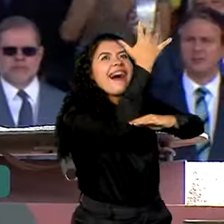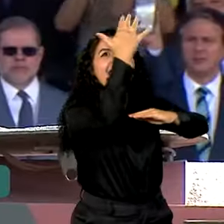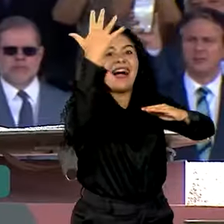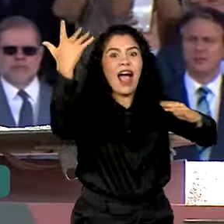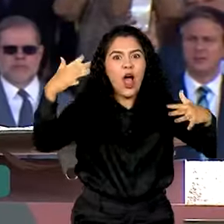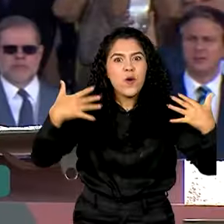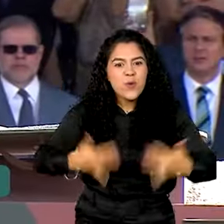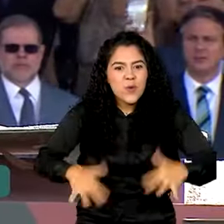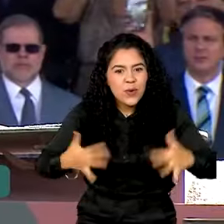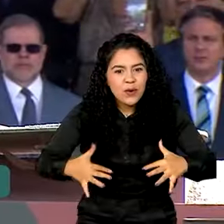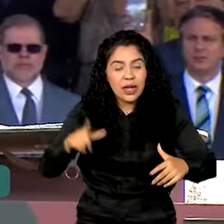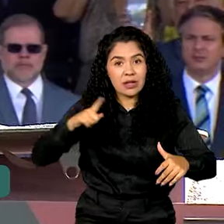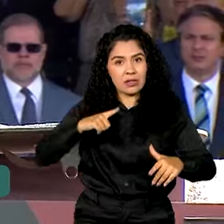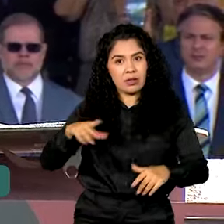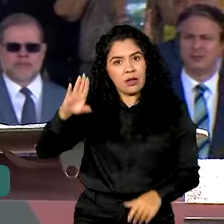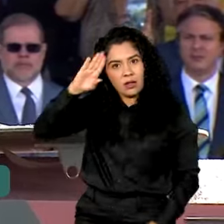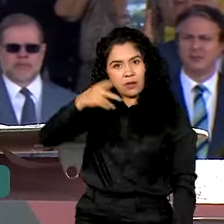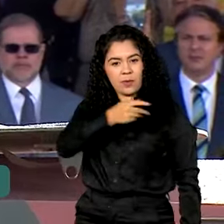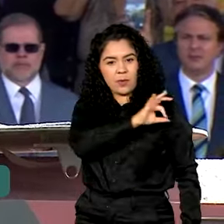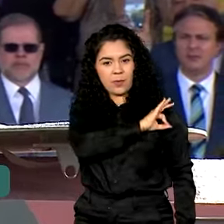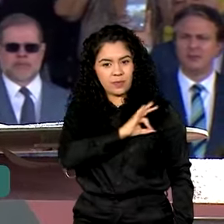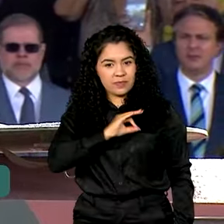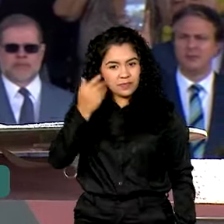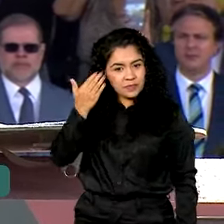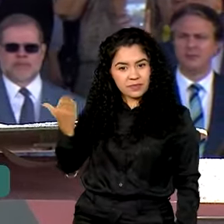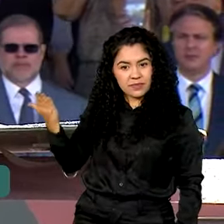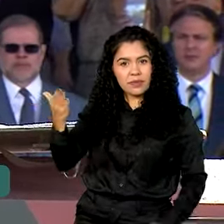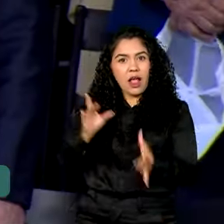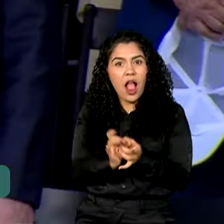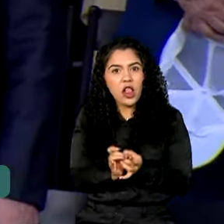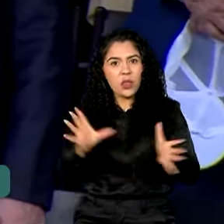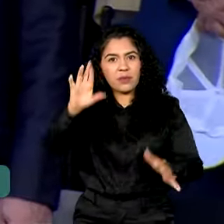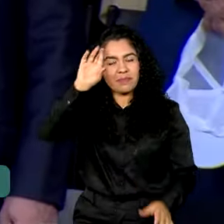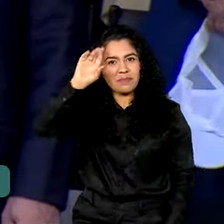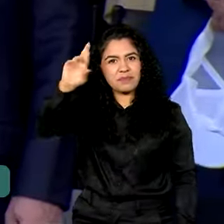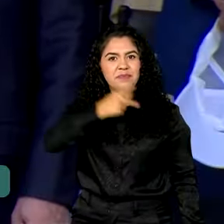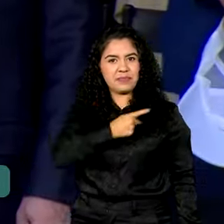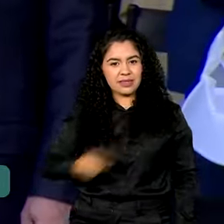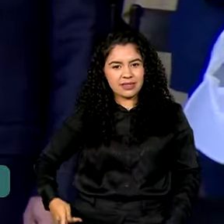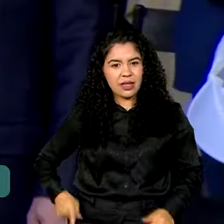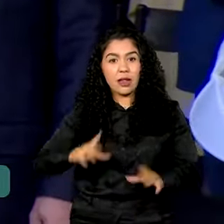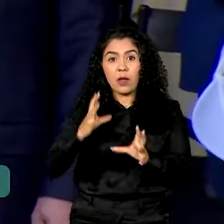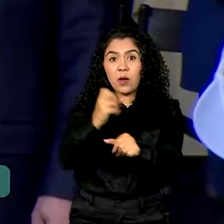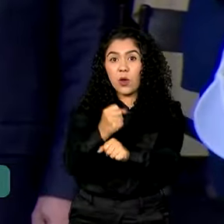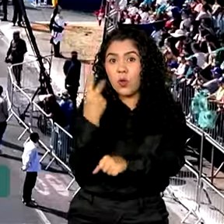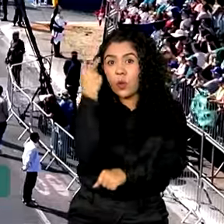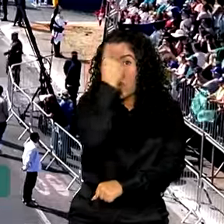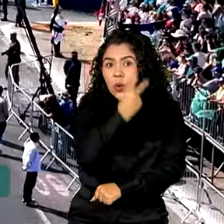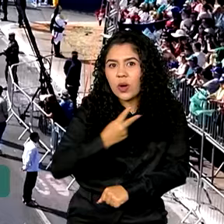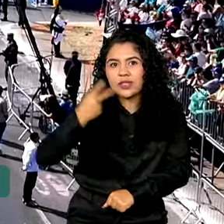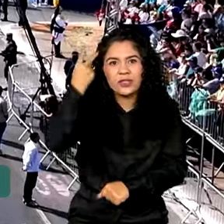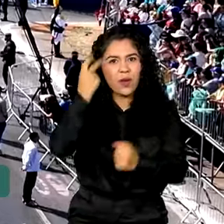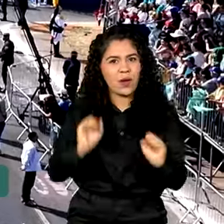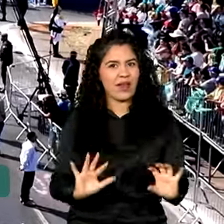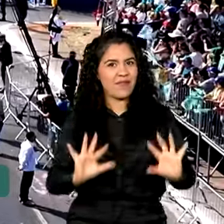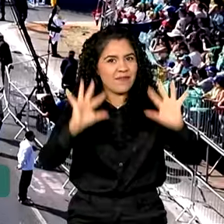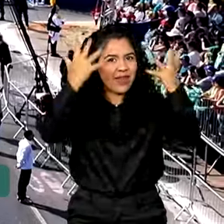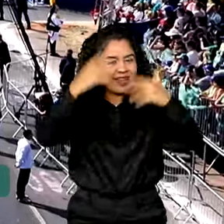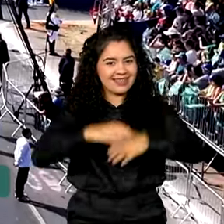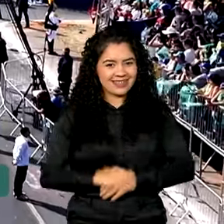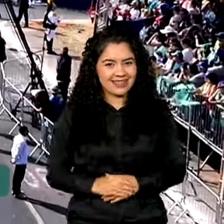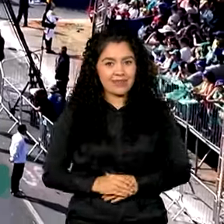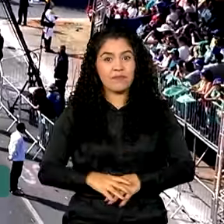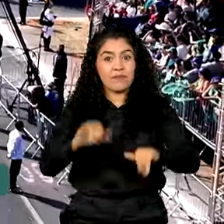Desfile devidamente autorizado pelo presidente, foram mais de 2 horas de cerimônia. Senhoras